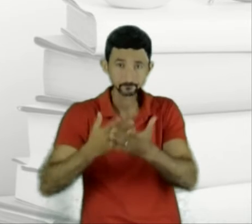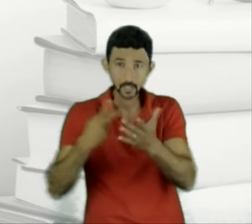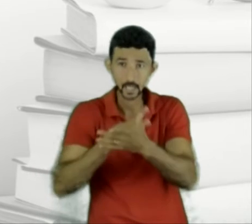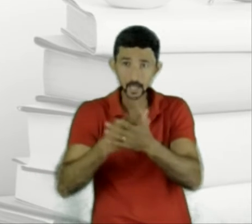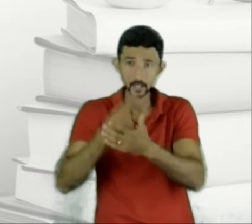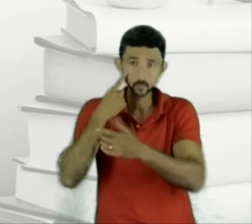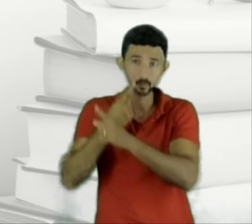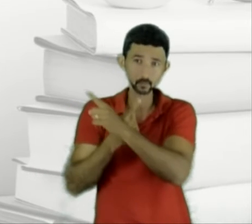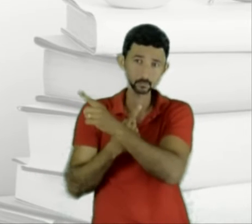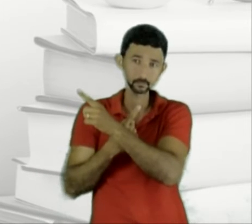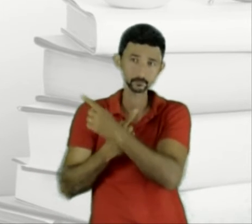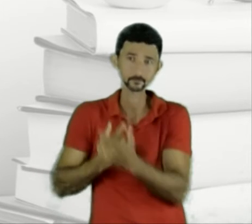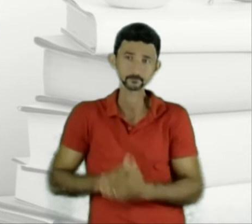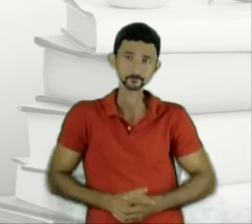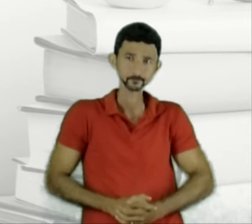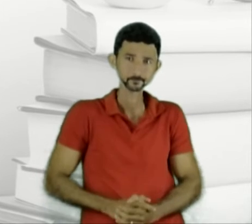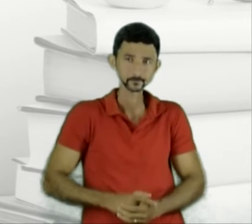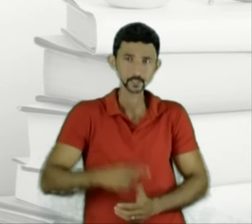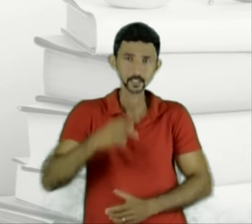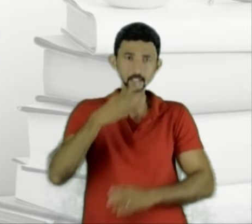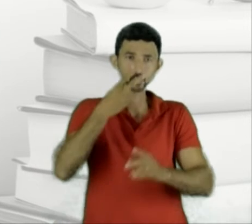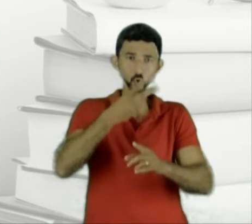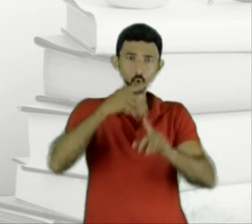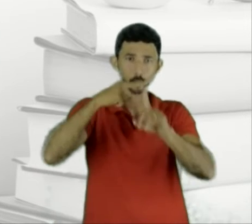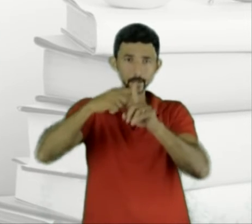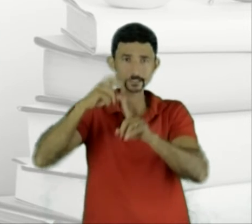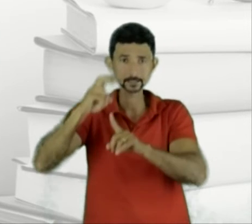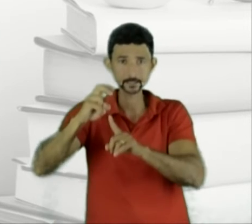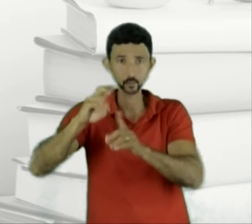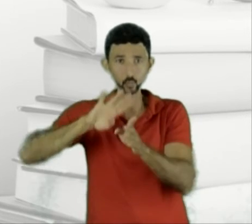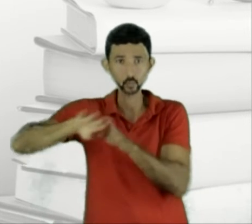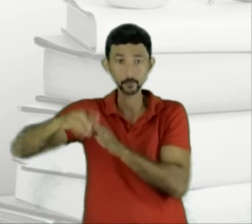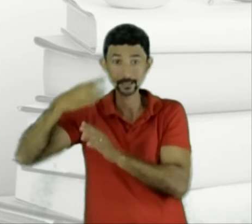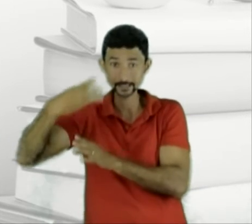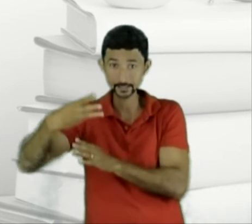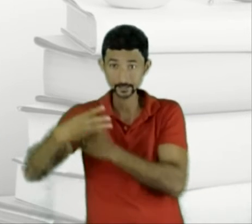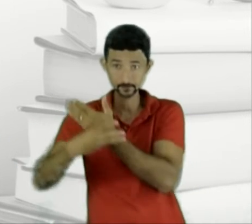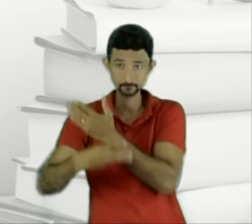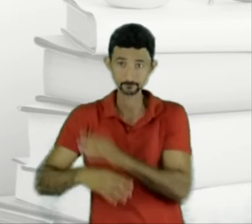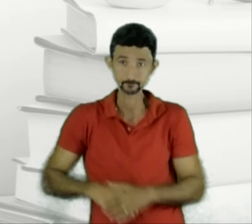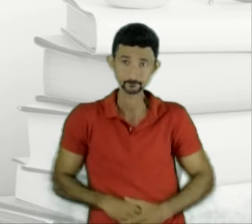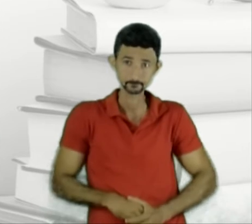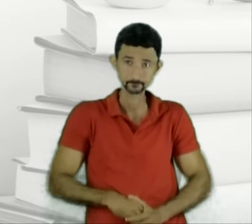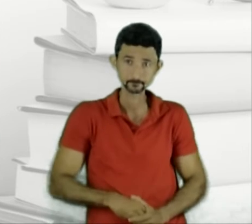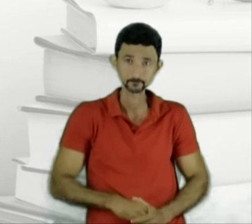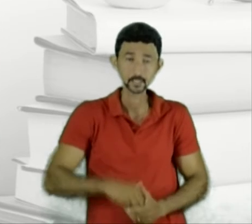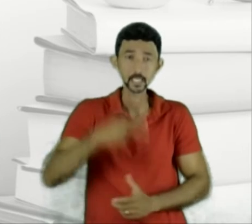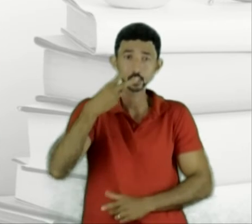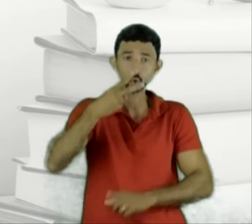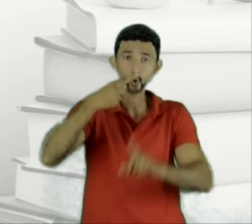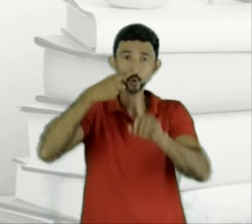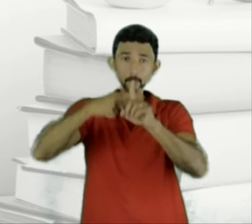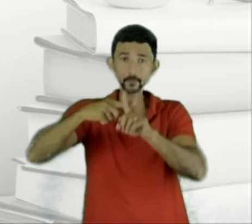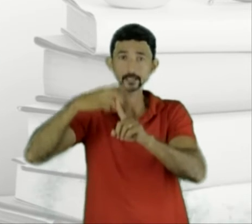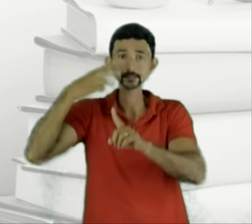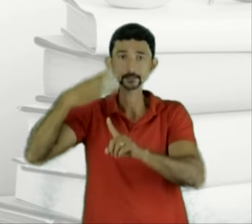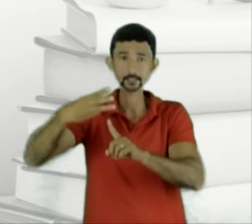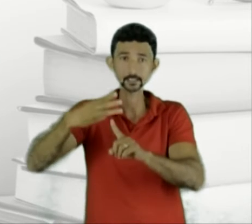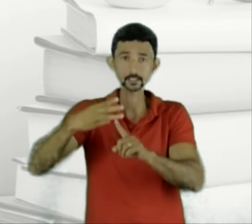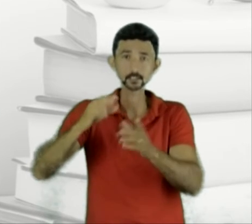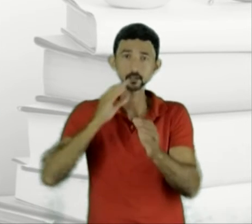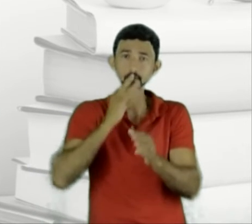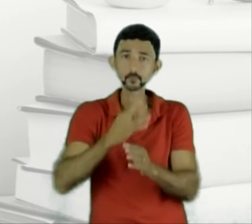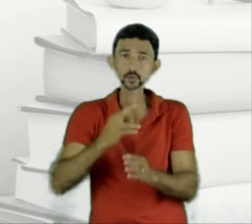do 5, 2 mais 5 é 3, certo? Então, vamos lá. 2 mais 3, certo? Vai